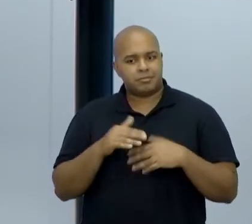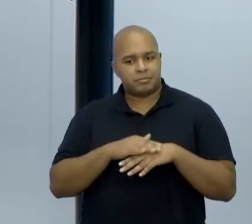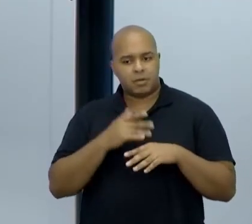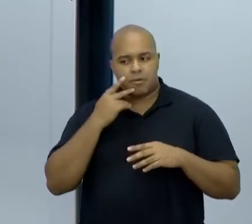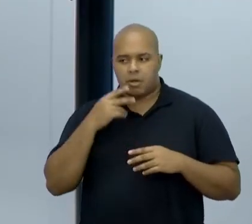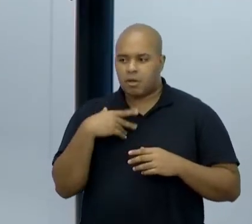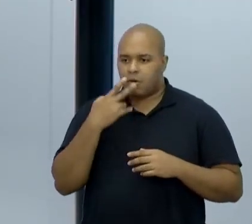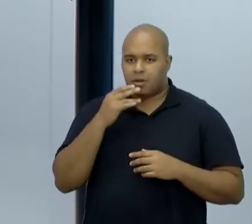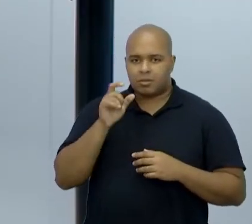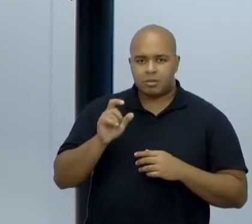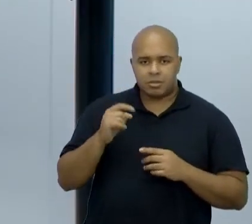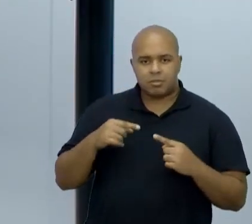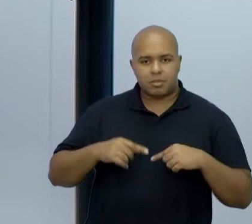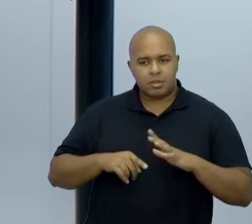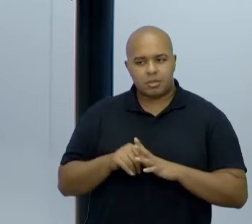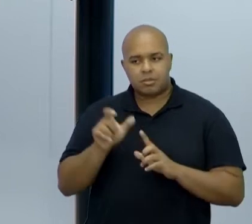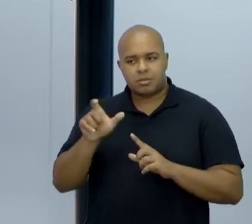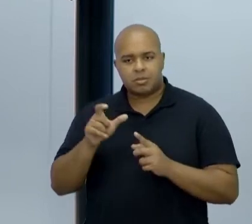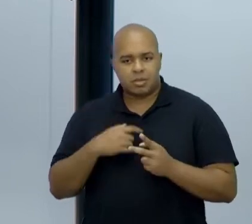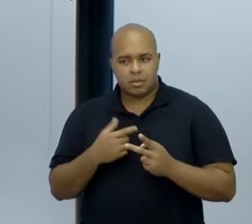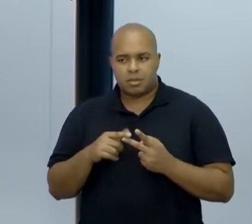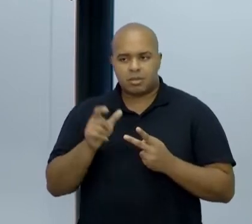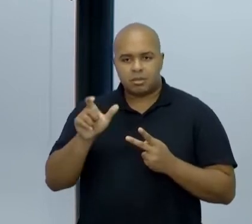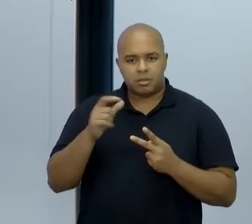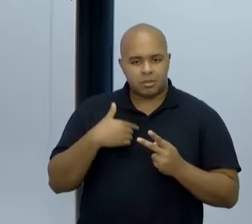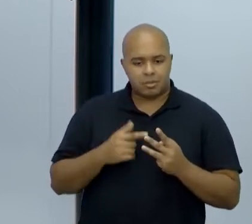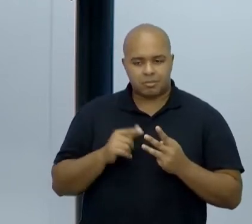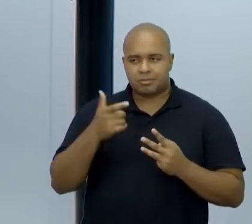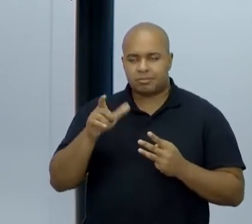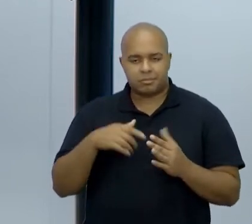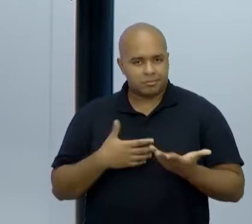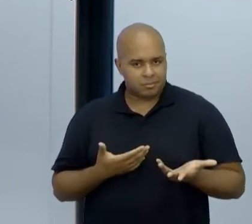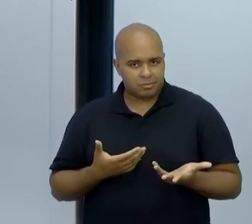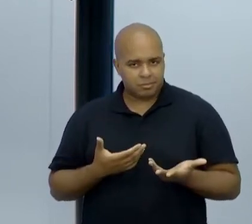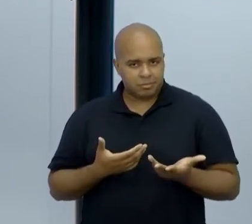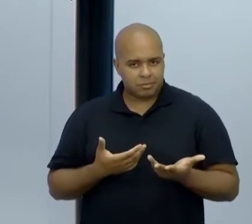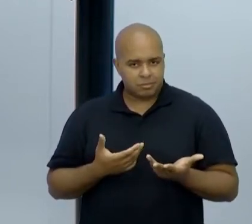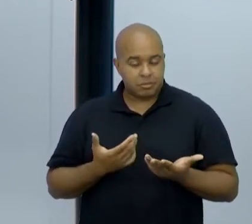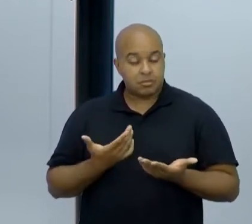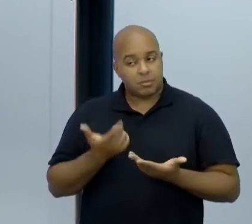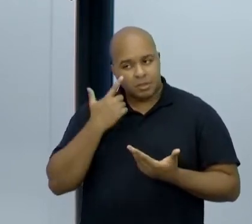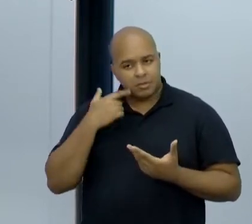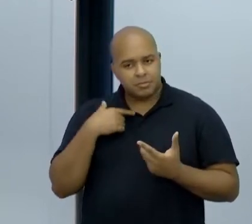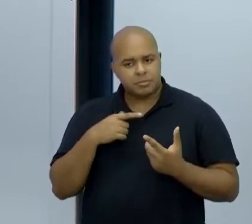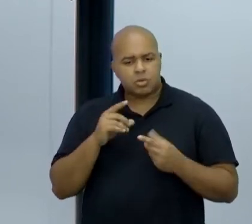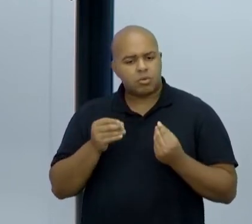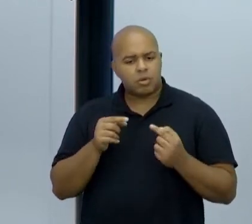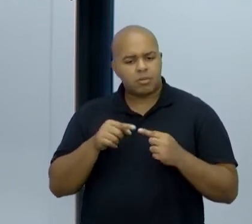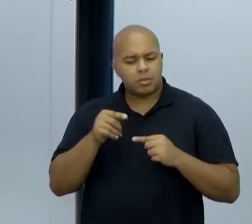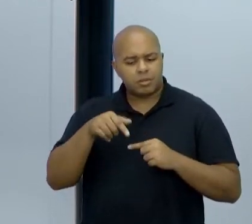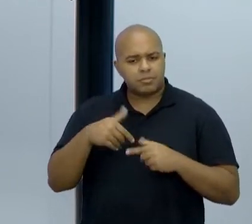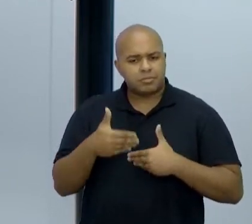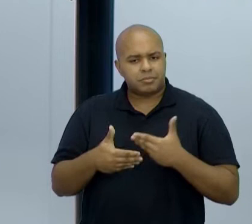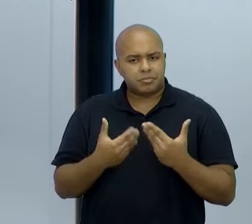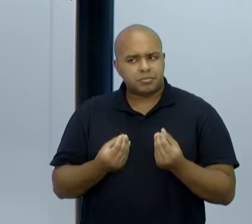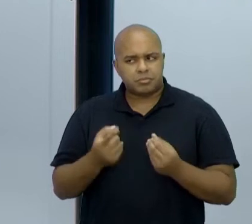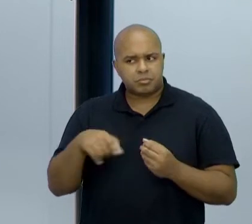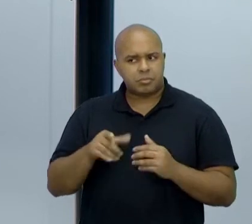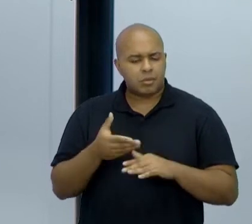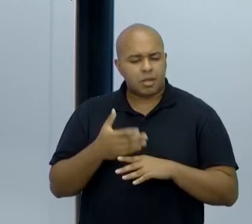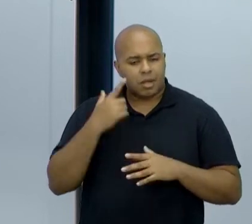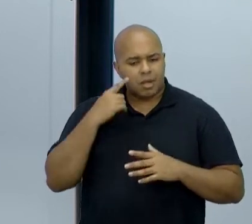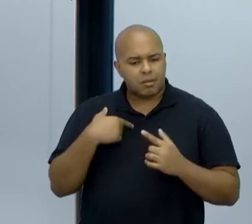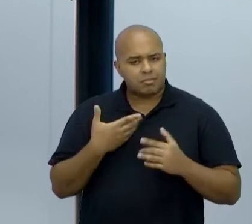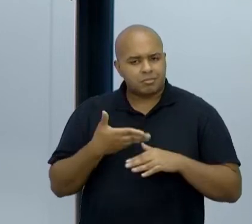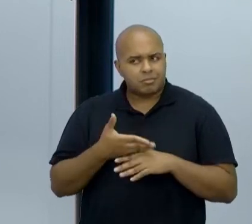falar, eu acho que isso vem de tal forma, isso tem a ver com tal forma. E aonde a gente se inclui nesse processo? Porque é importante